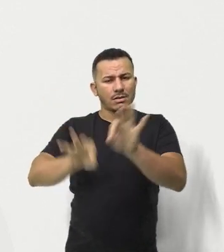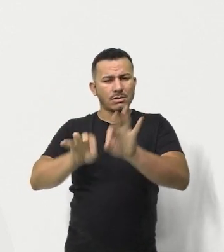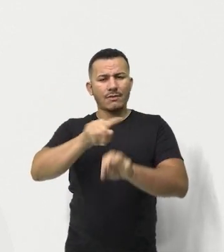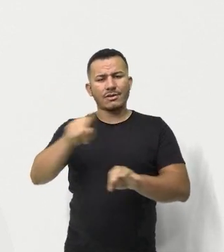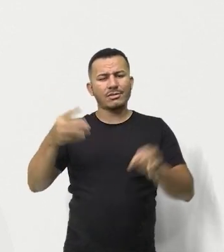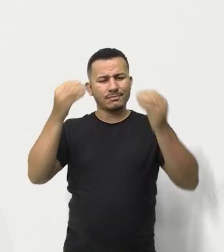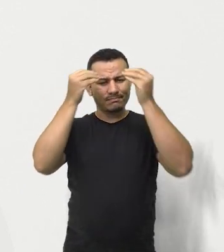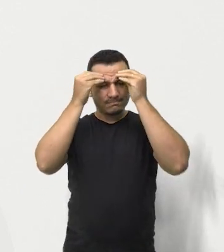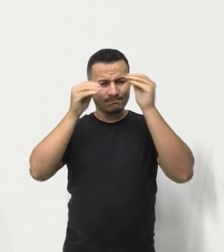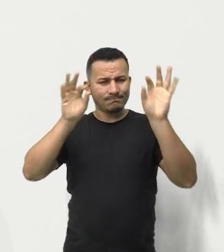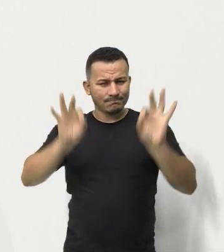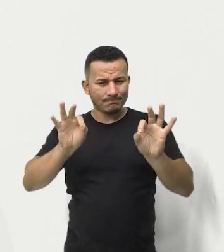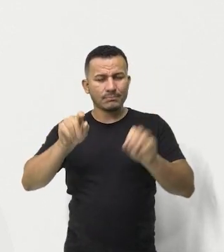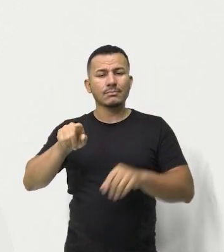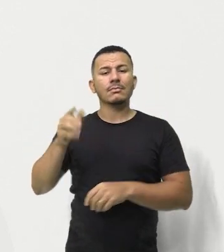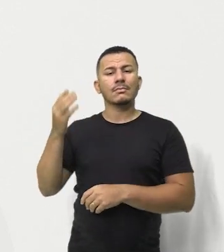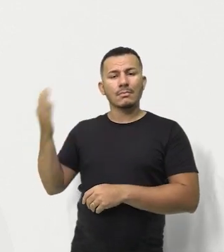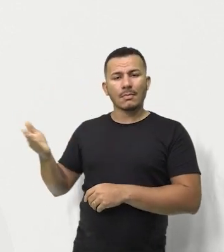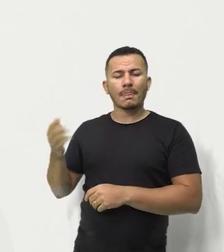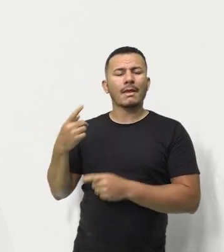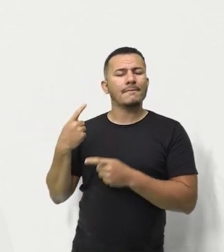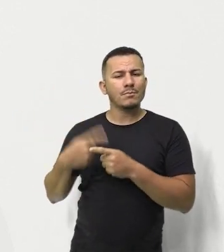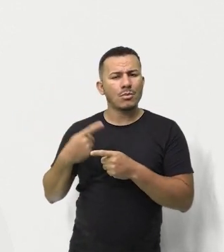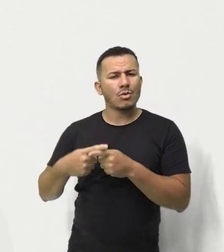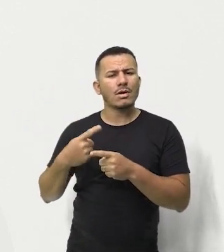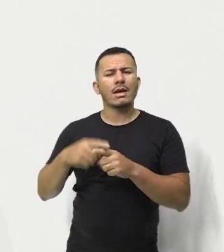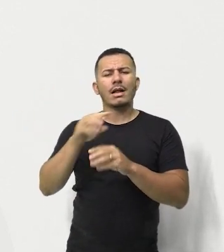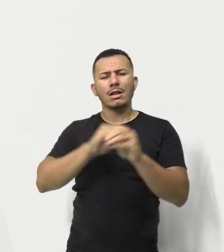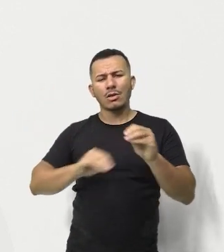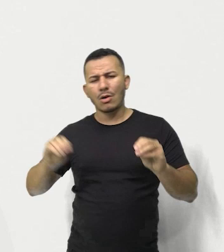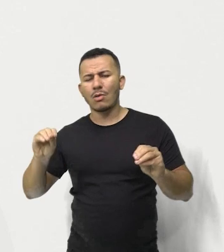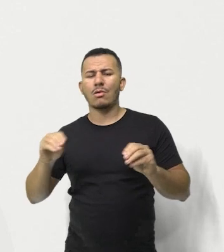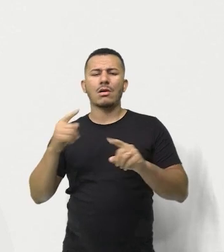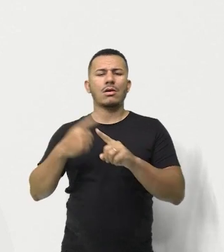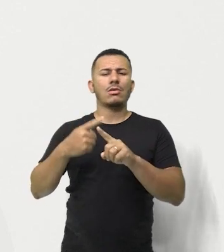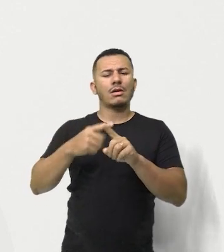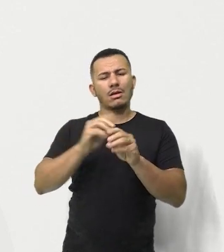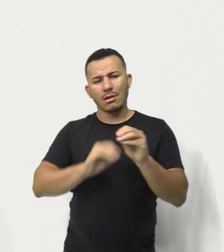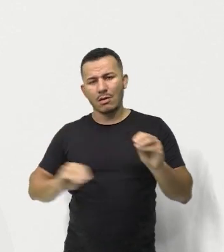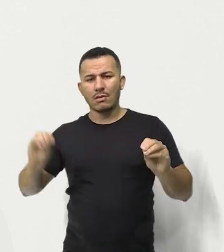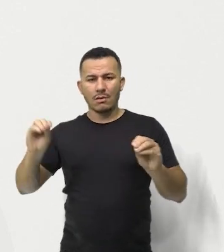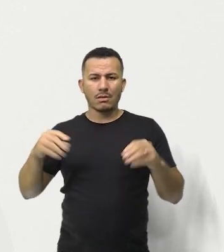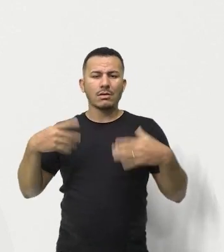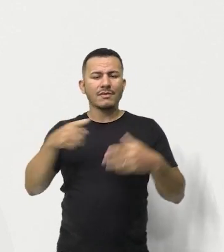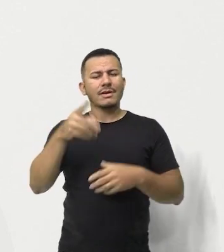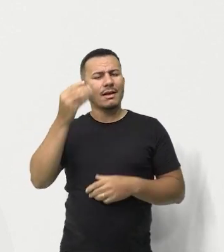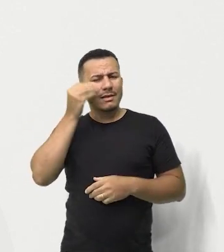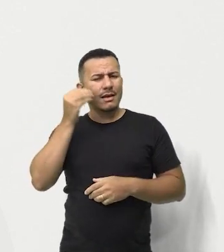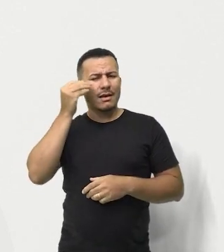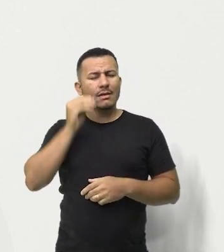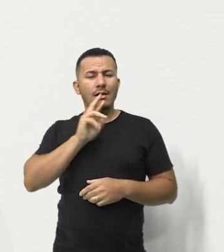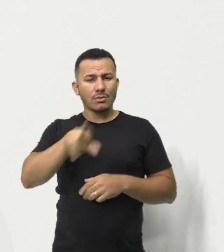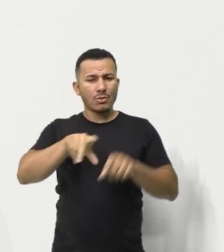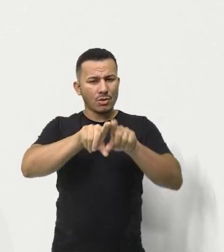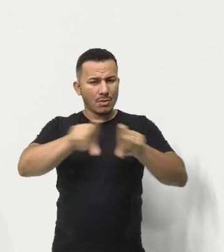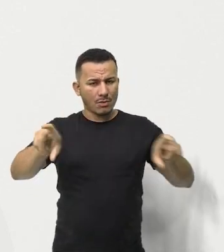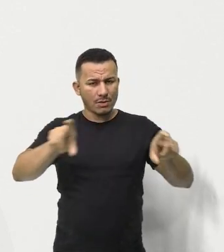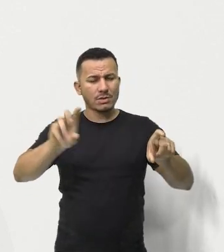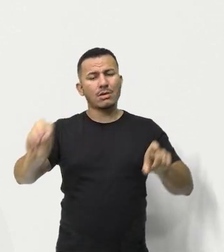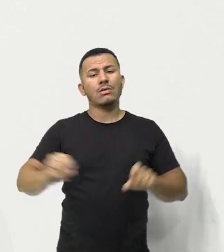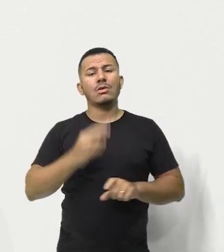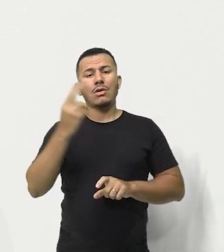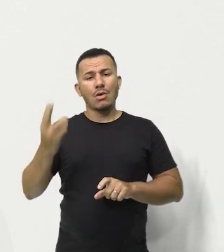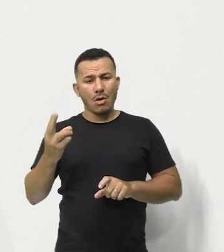deve exatamente arrumar na tua cabecinha essa questão de porquê e quando você está